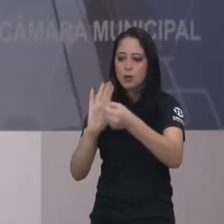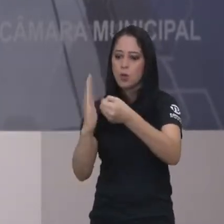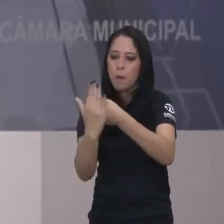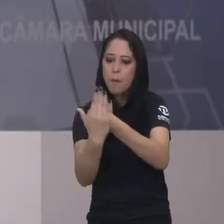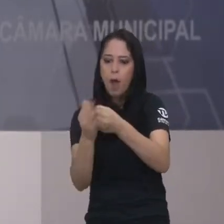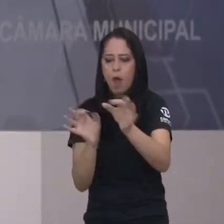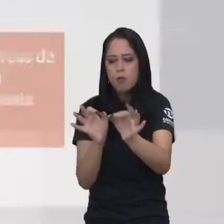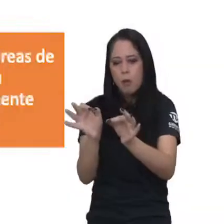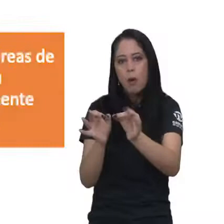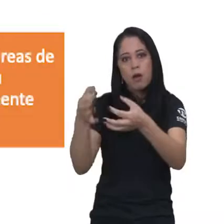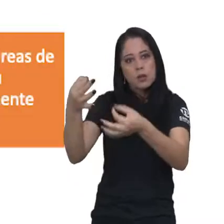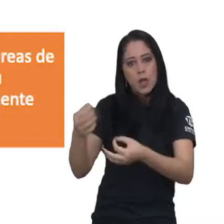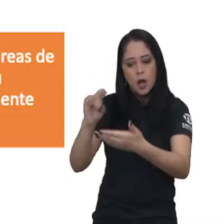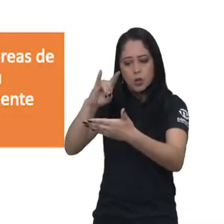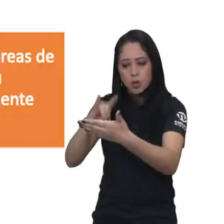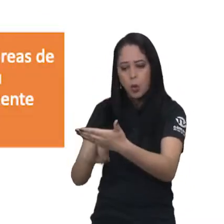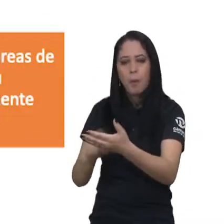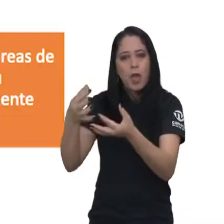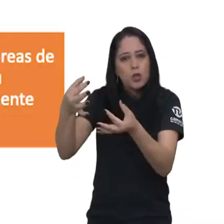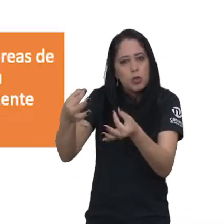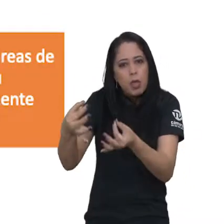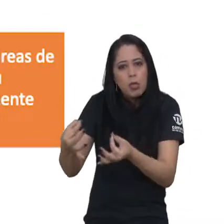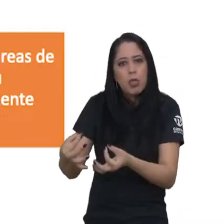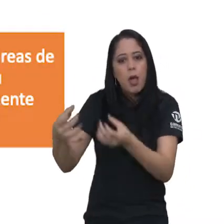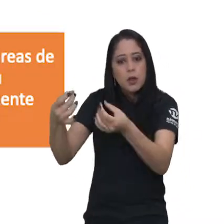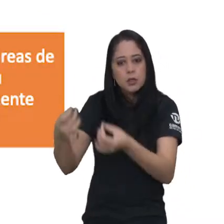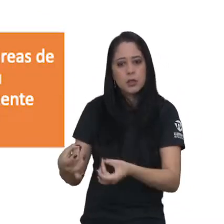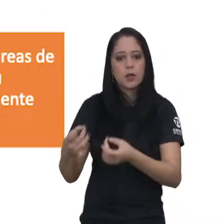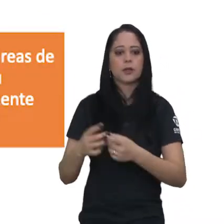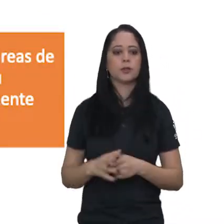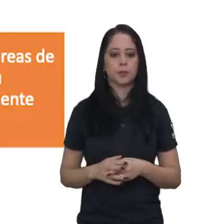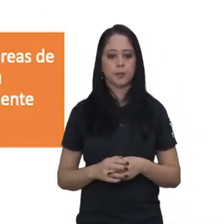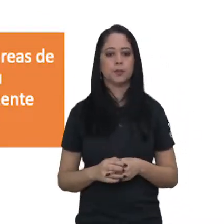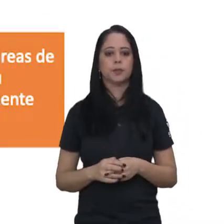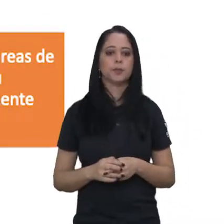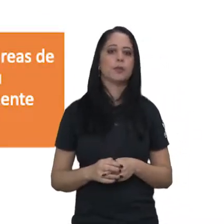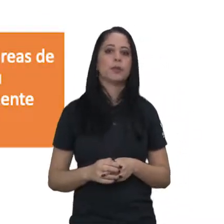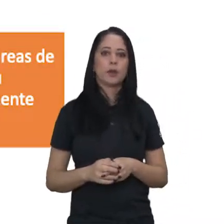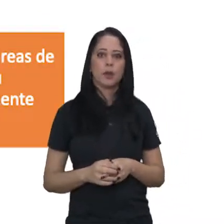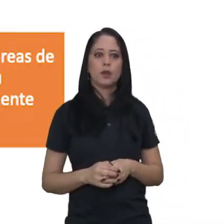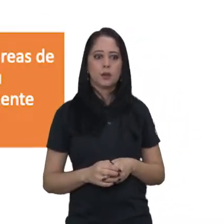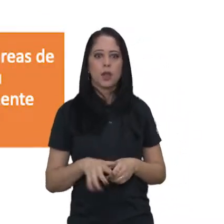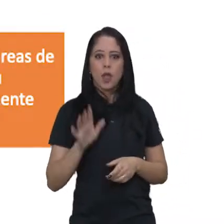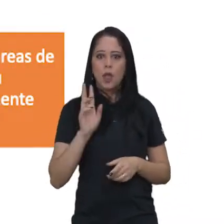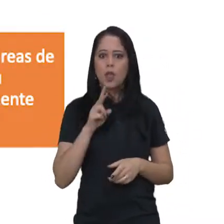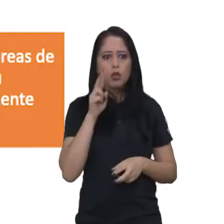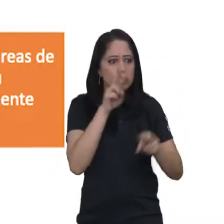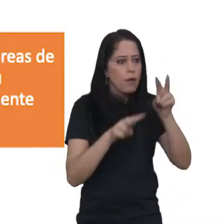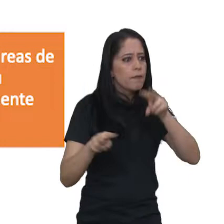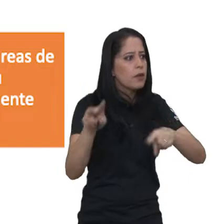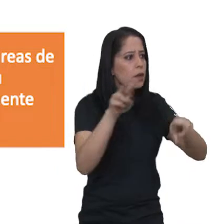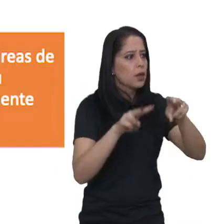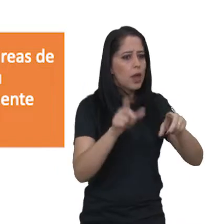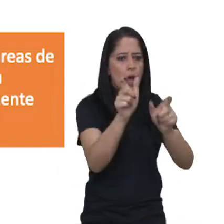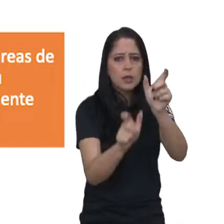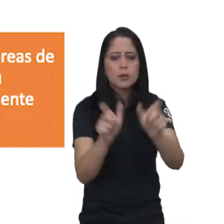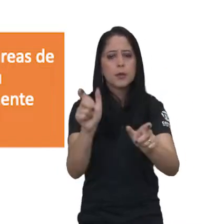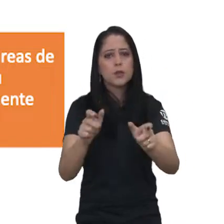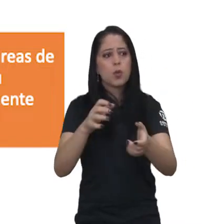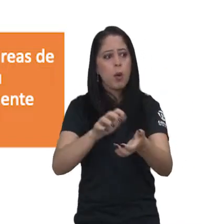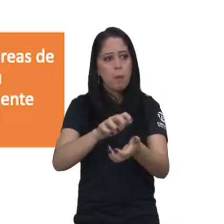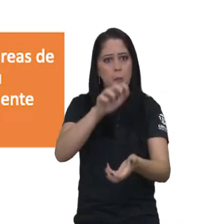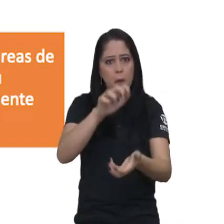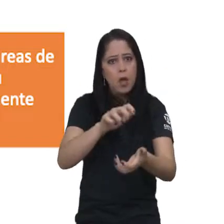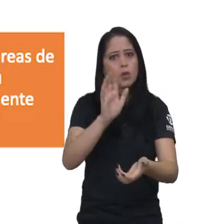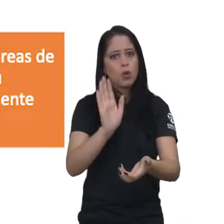E os aspectos que envolvem a irregularidade é que a gente está vendo um montão de gente de cabeça branca, são pessoas que construíram seu patrimônio,